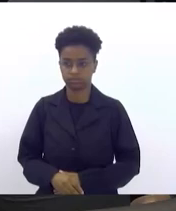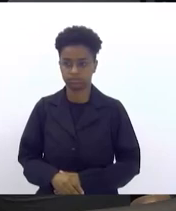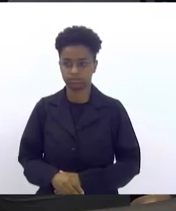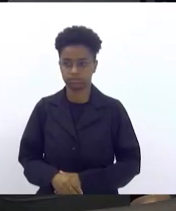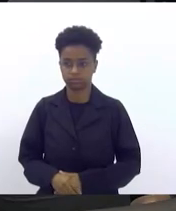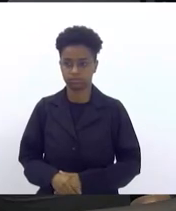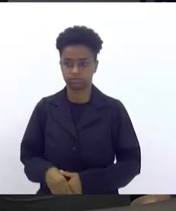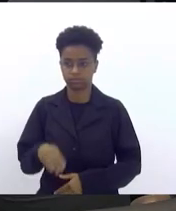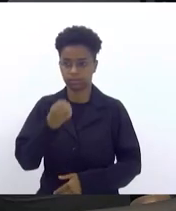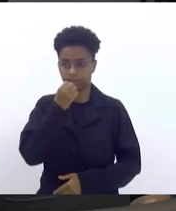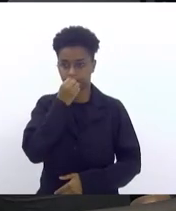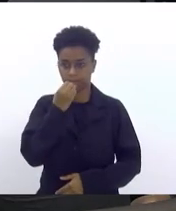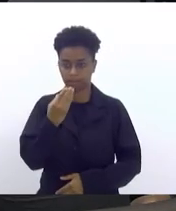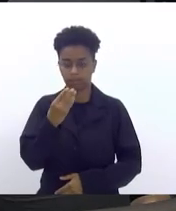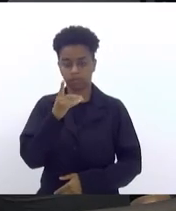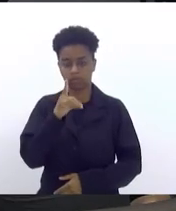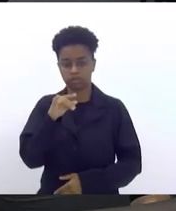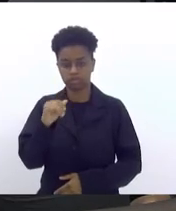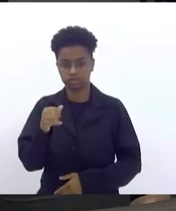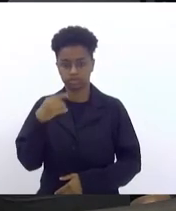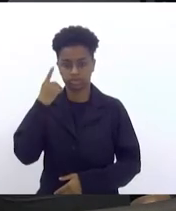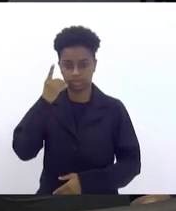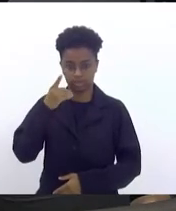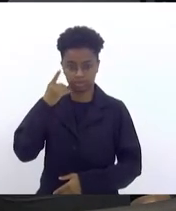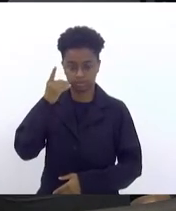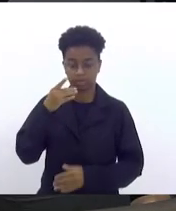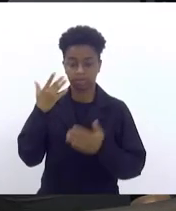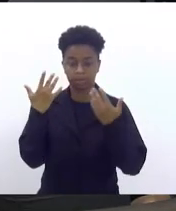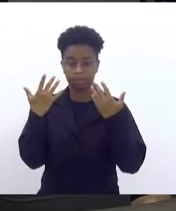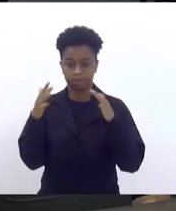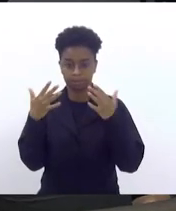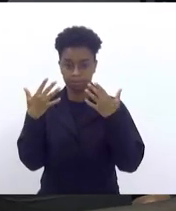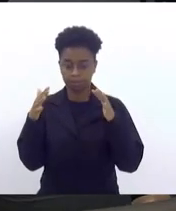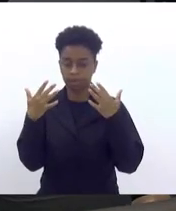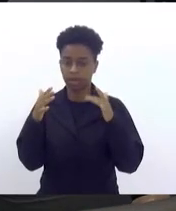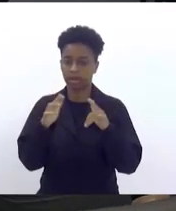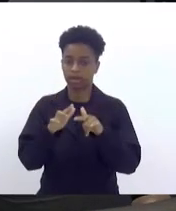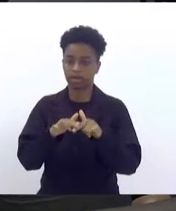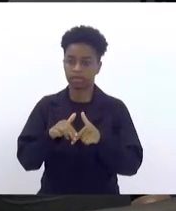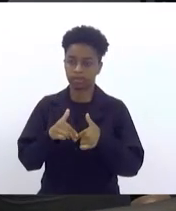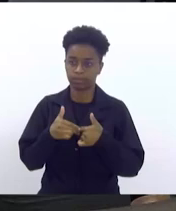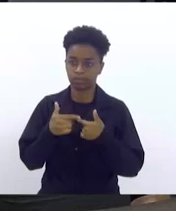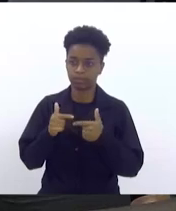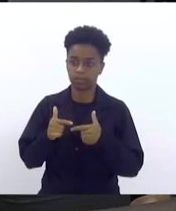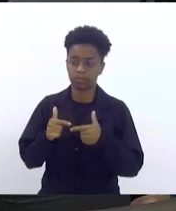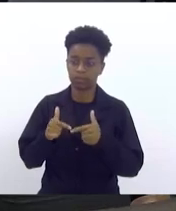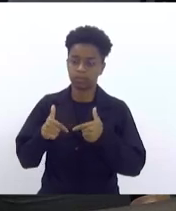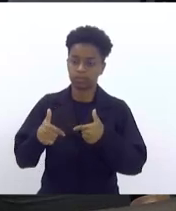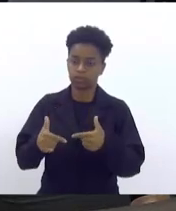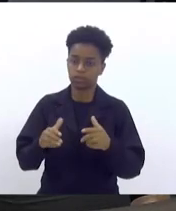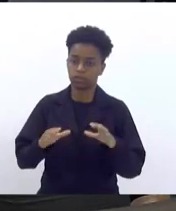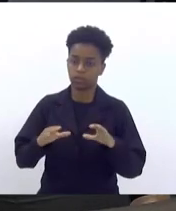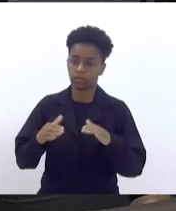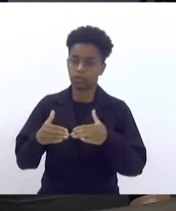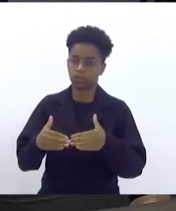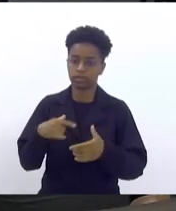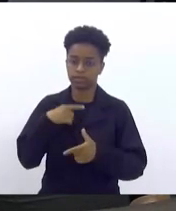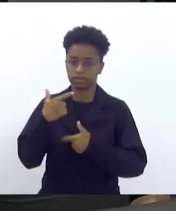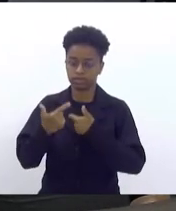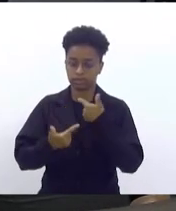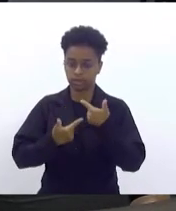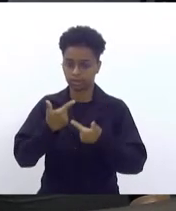Bom dia Deputado Parabéns por essa comissão que tem feito um trabalho